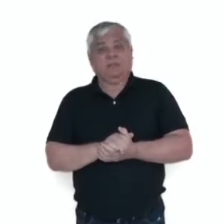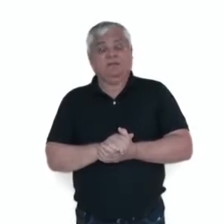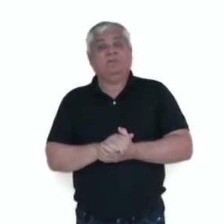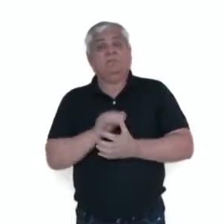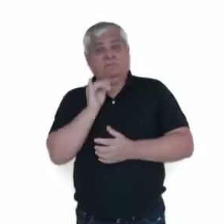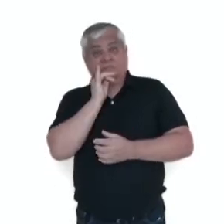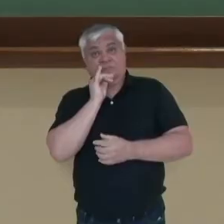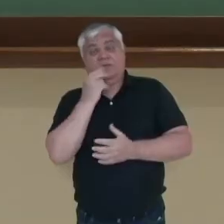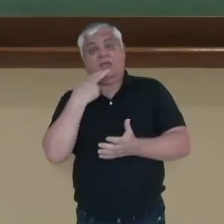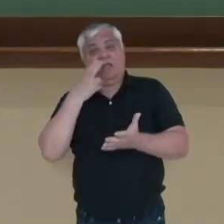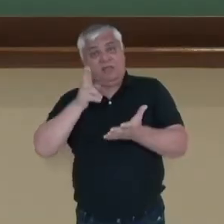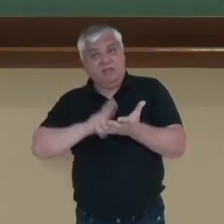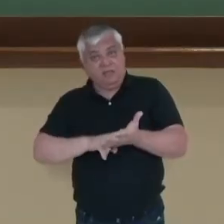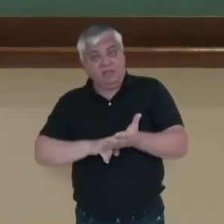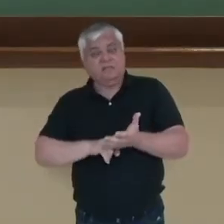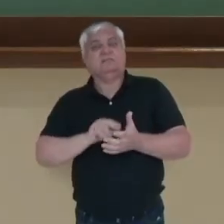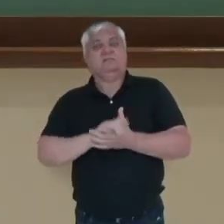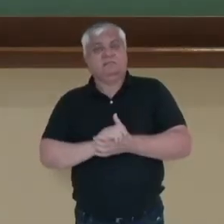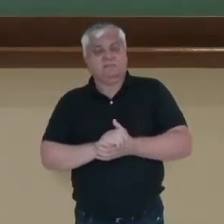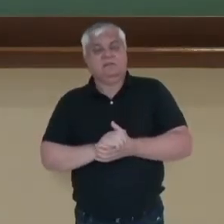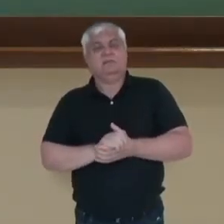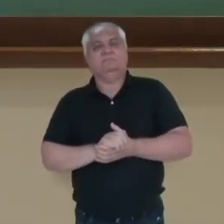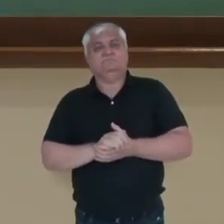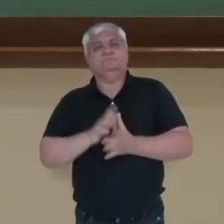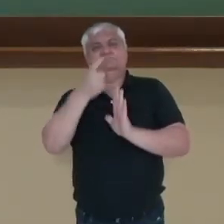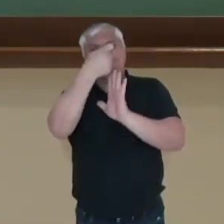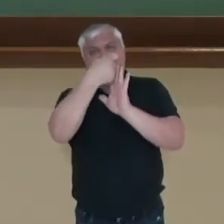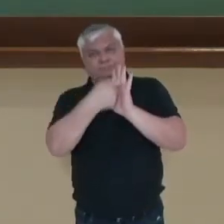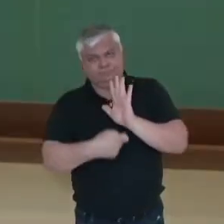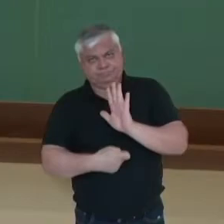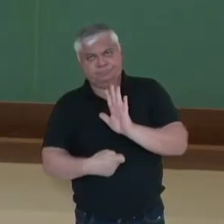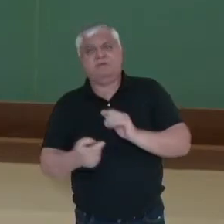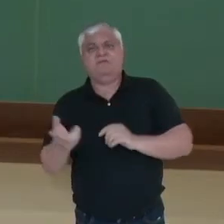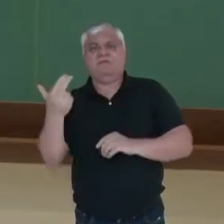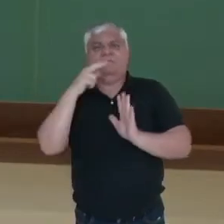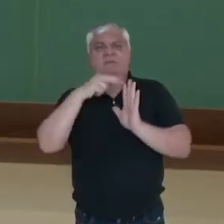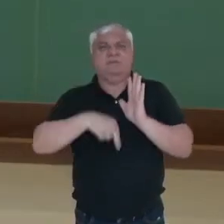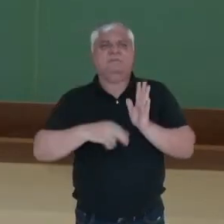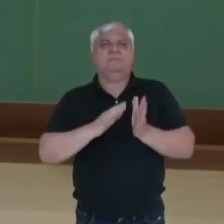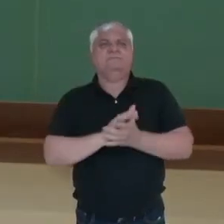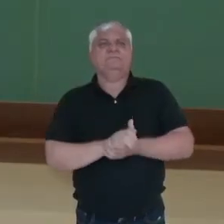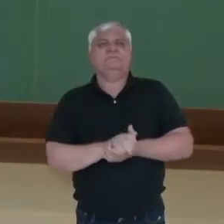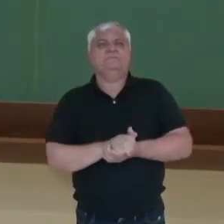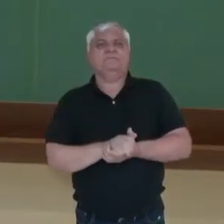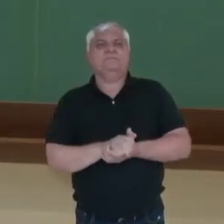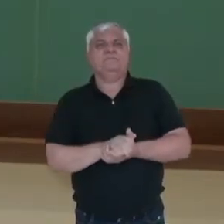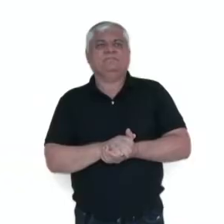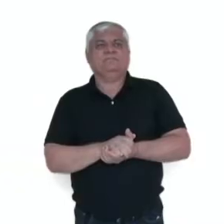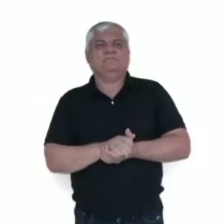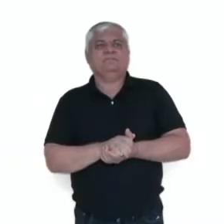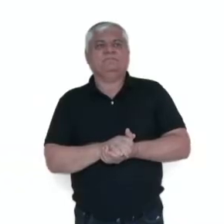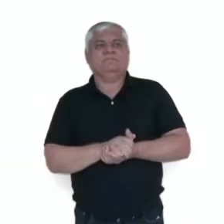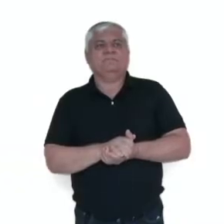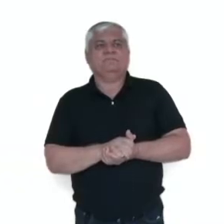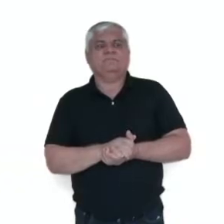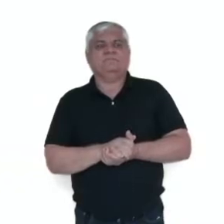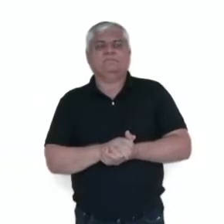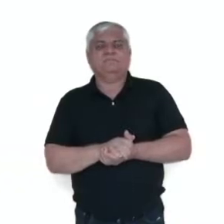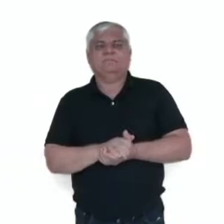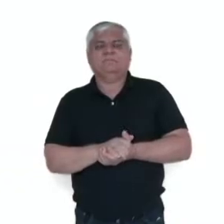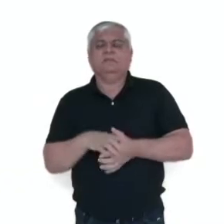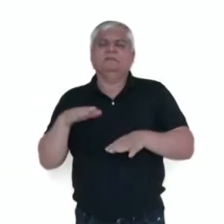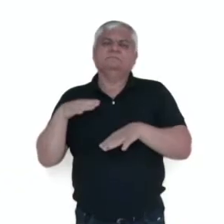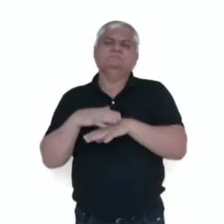que segue-se a carta e eu te convido para a leitura. Falamos sobre muitas coisas ao longo